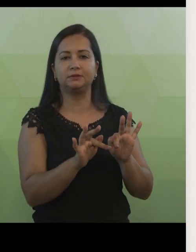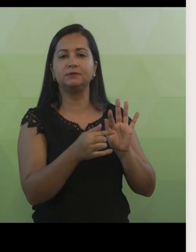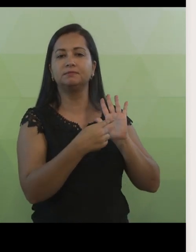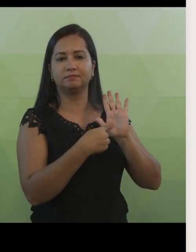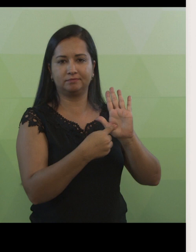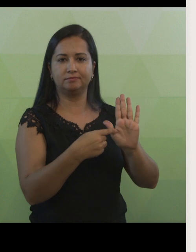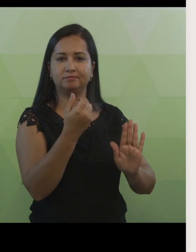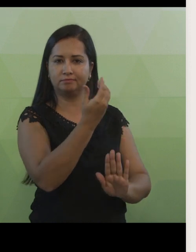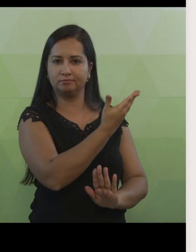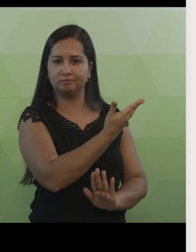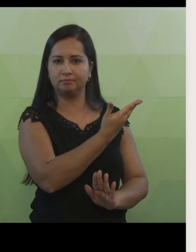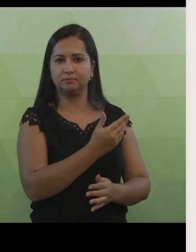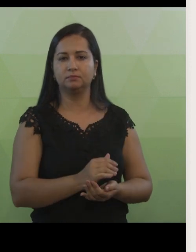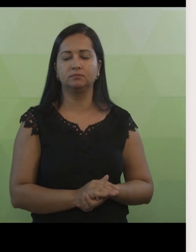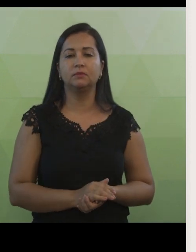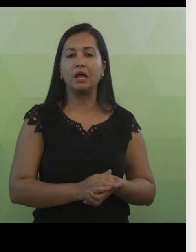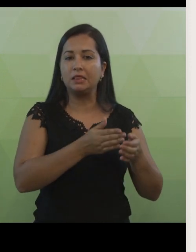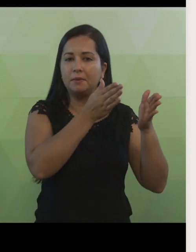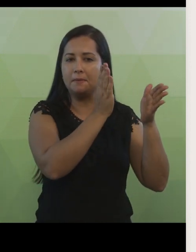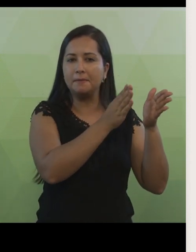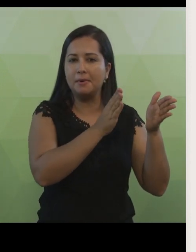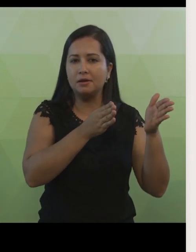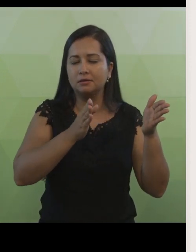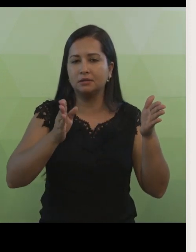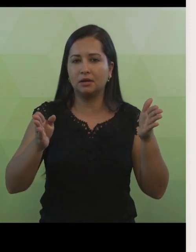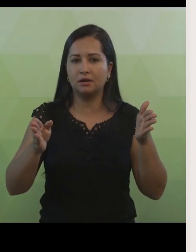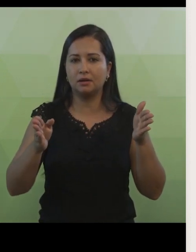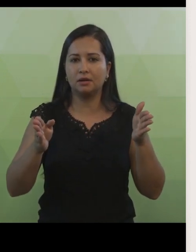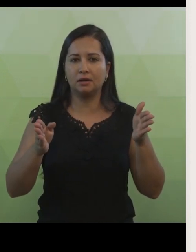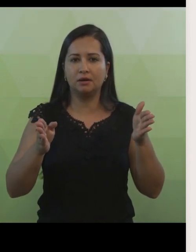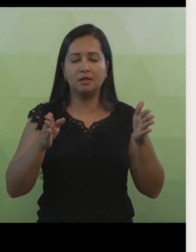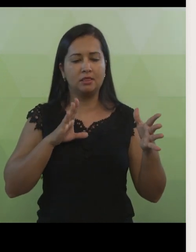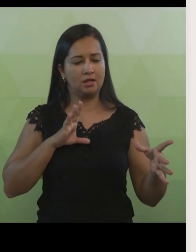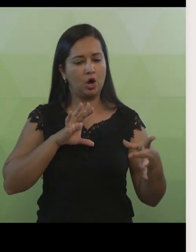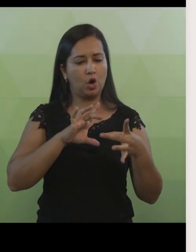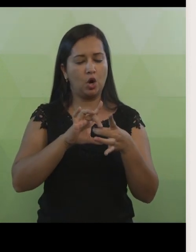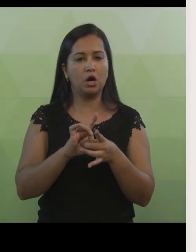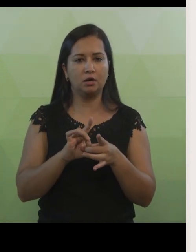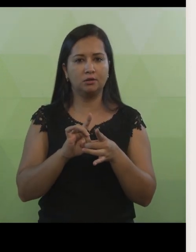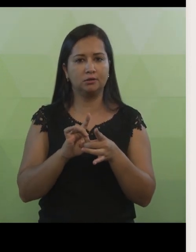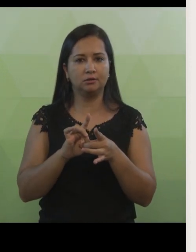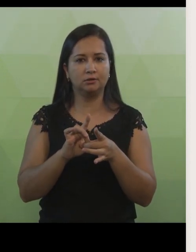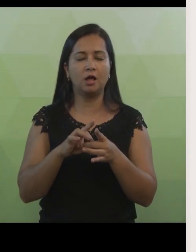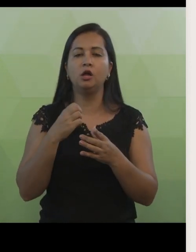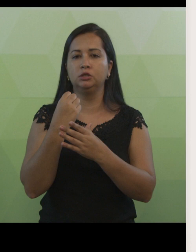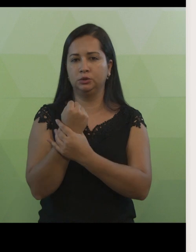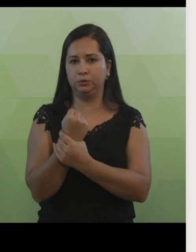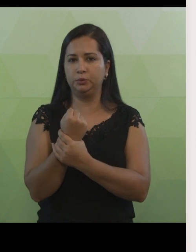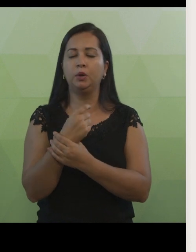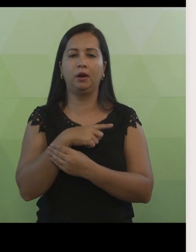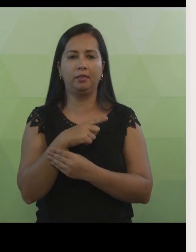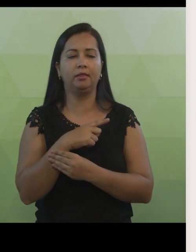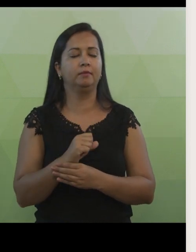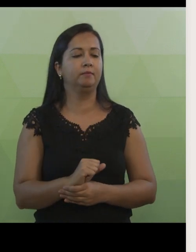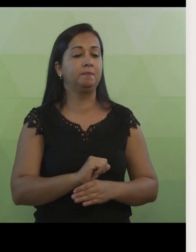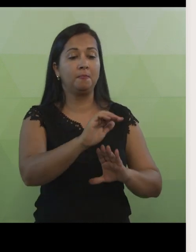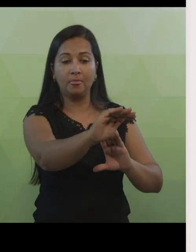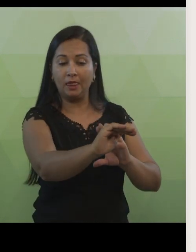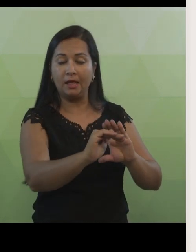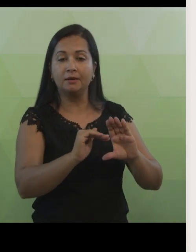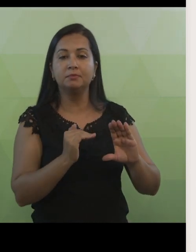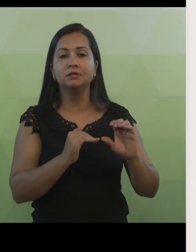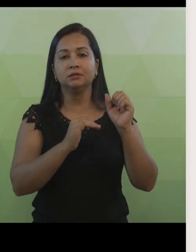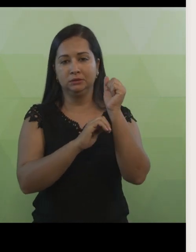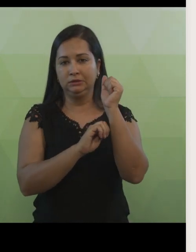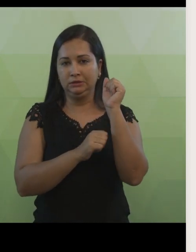Que nessa última fase aqui, a primeira etapa, vamos estabelecer uma conexão segura com o servidor. Aí eu conecto o